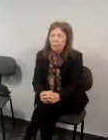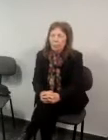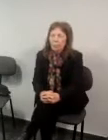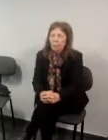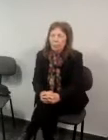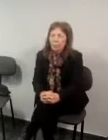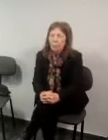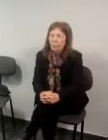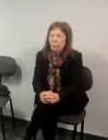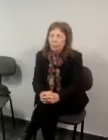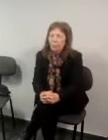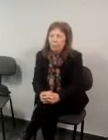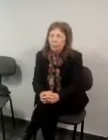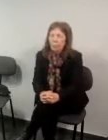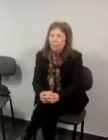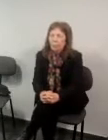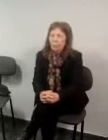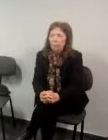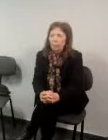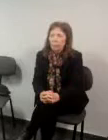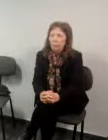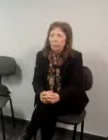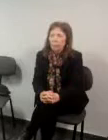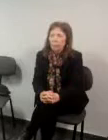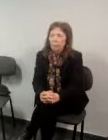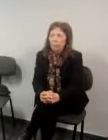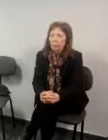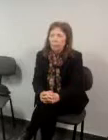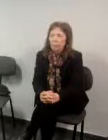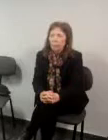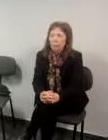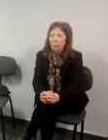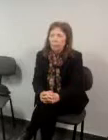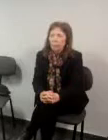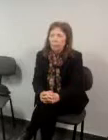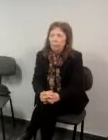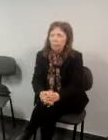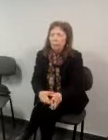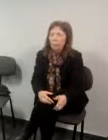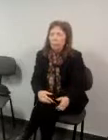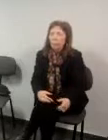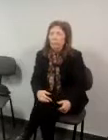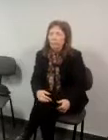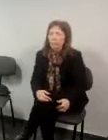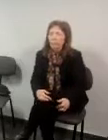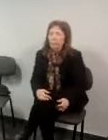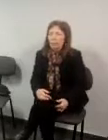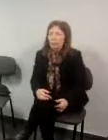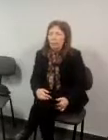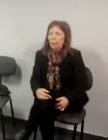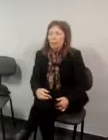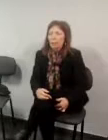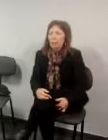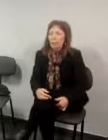pessoa. Saúde, não só saúde física, mas saúde moral, saúde espiritual, saúde... Esse é o nosso objetivo.